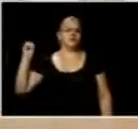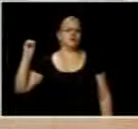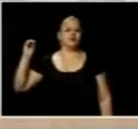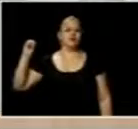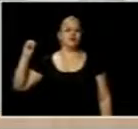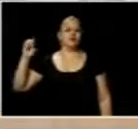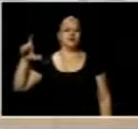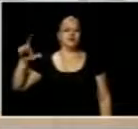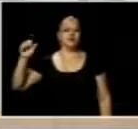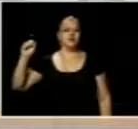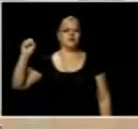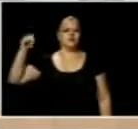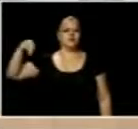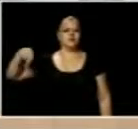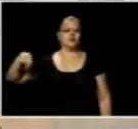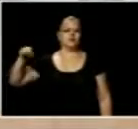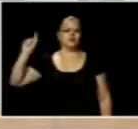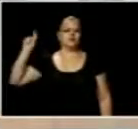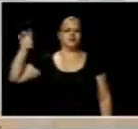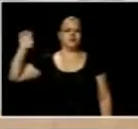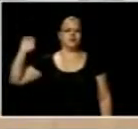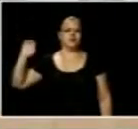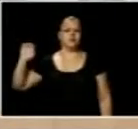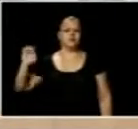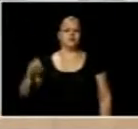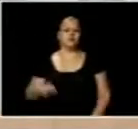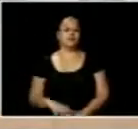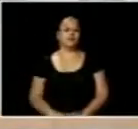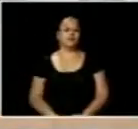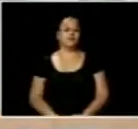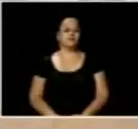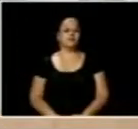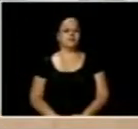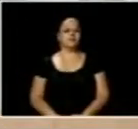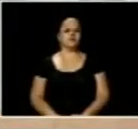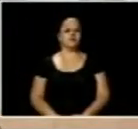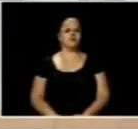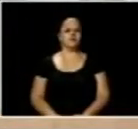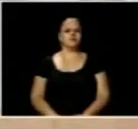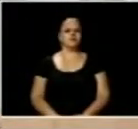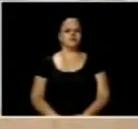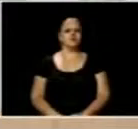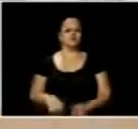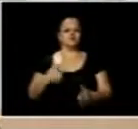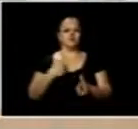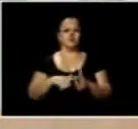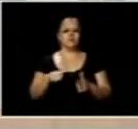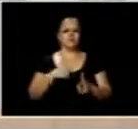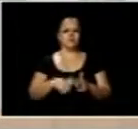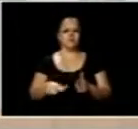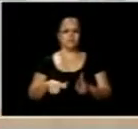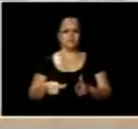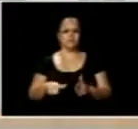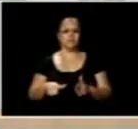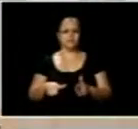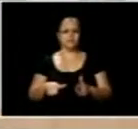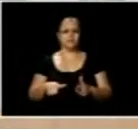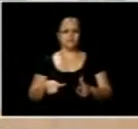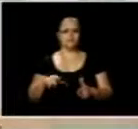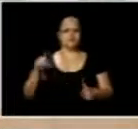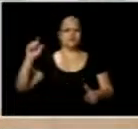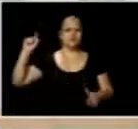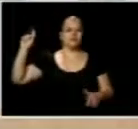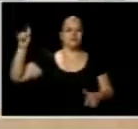aqui a Unesco nesse nosso encontro, ela colocou o seguinte, o problema é gestão. E